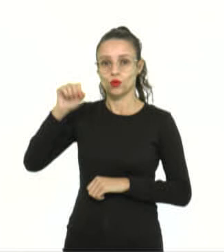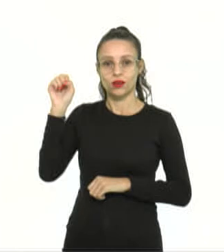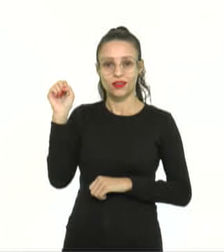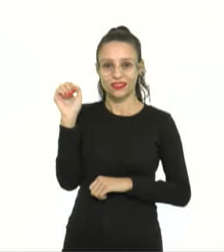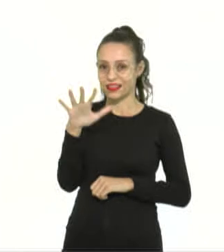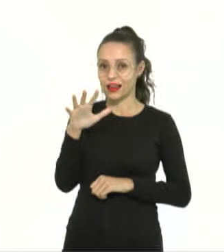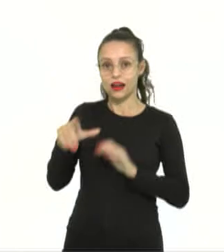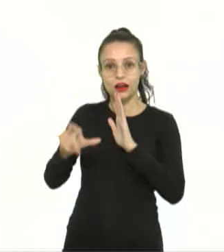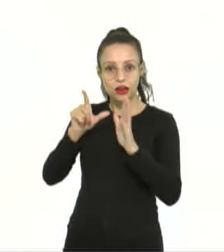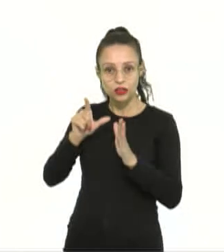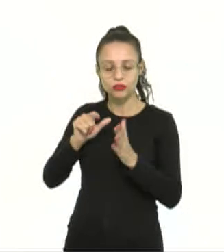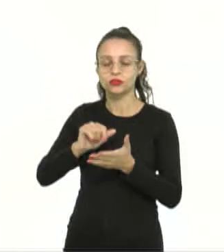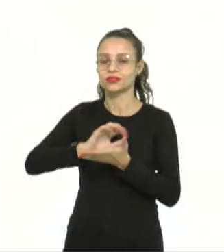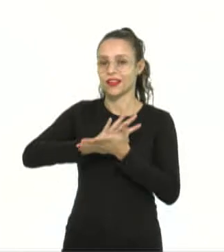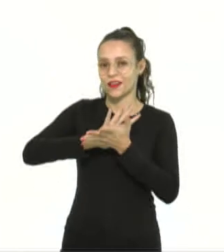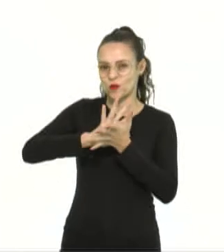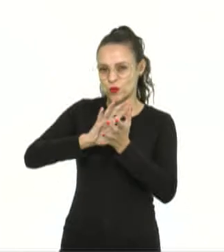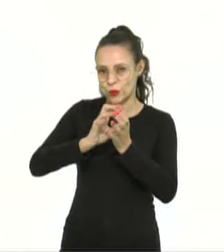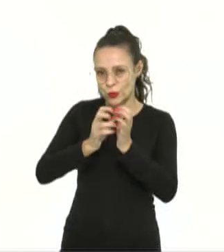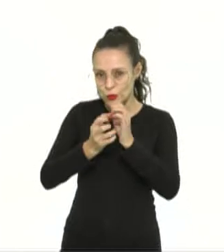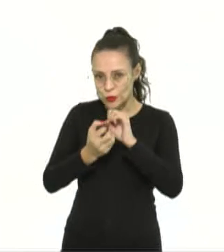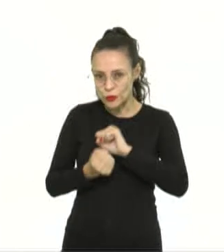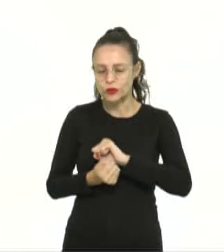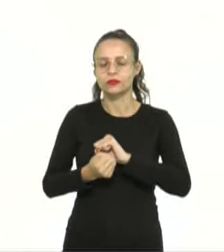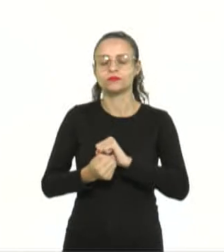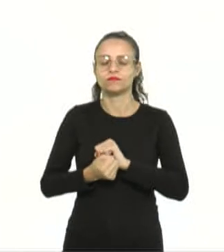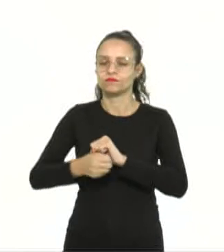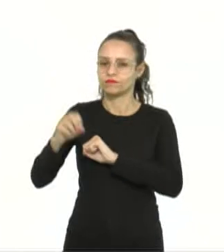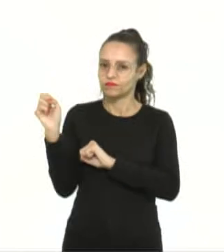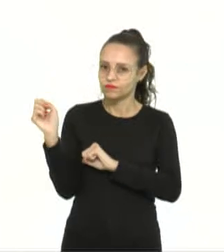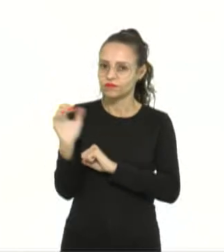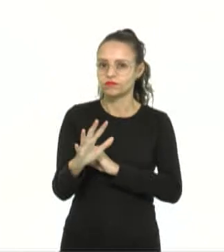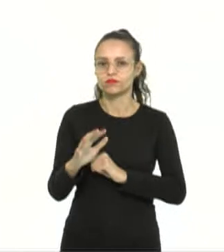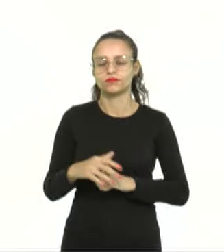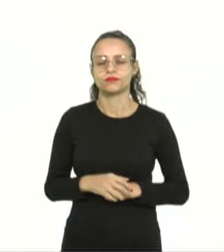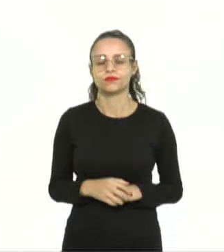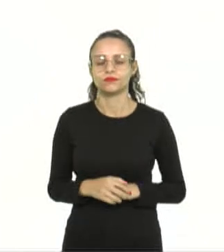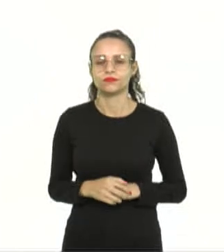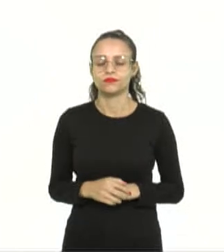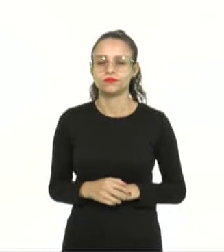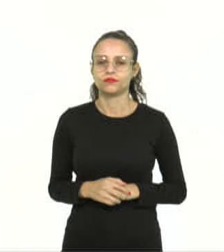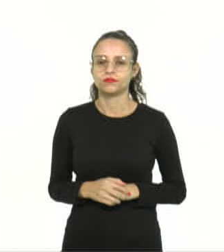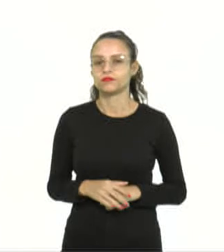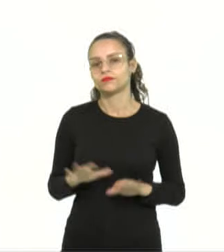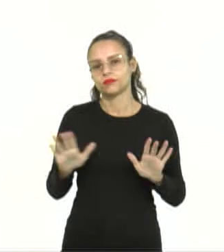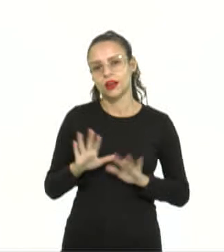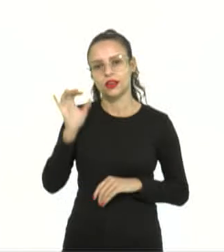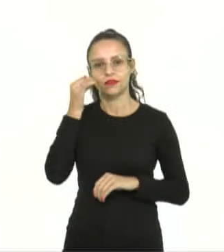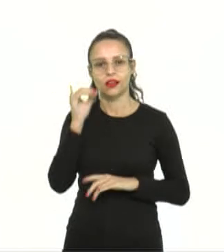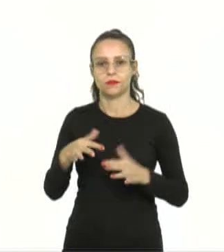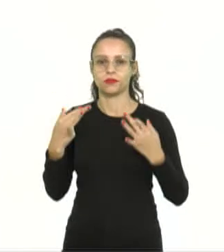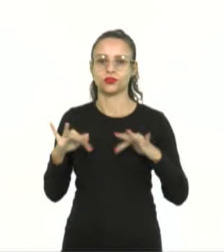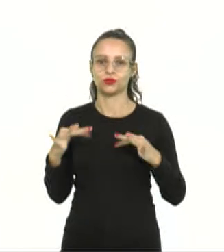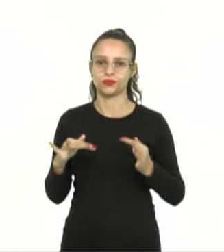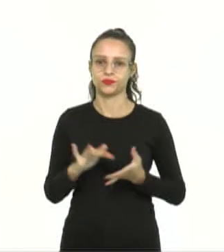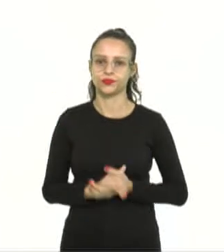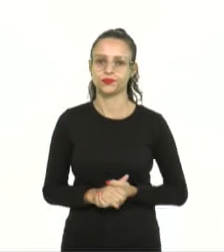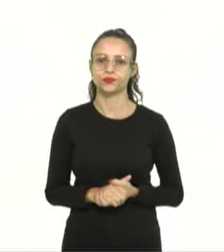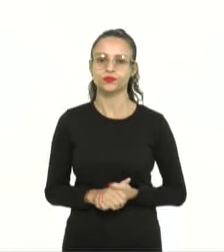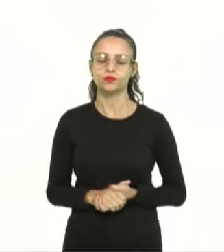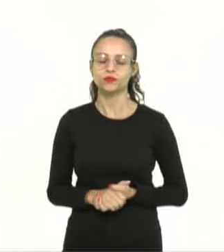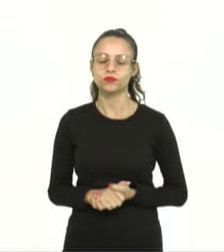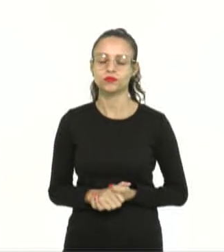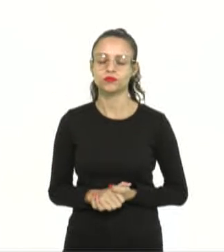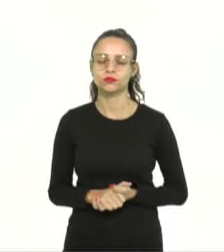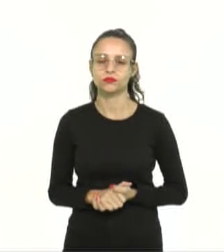lançar, de jogar na outra pessoa, nessa brincadeira, para que não hagam dano, para não machucar ninguém. Depois de uma hora,